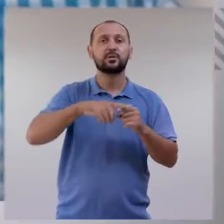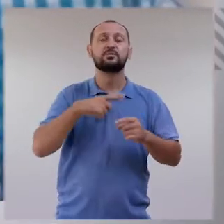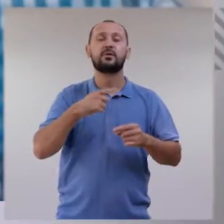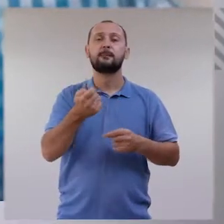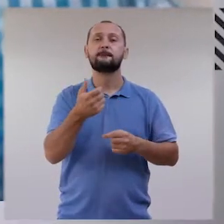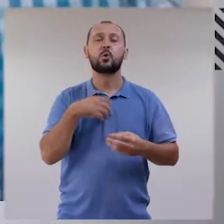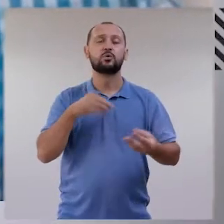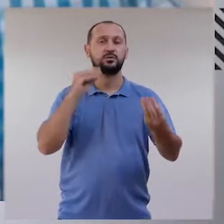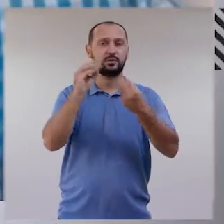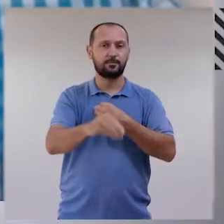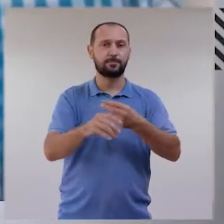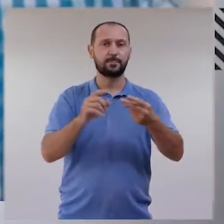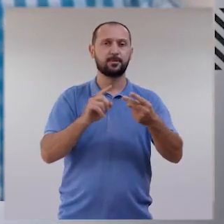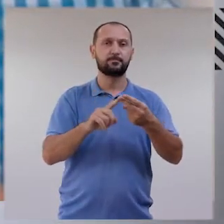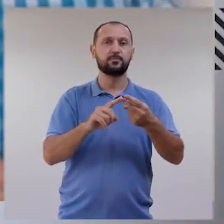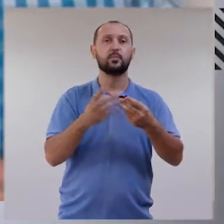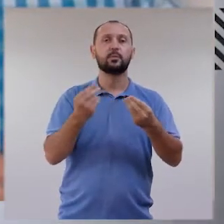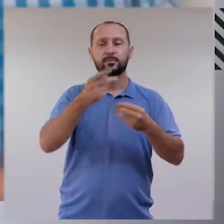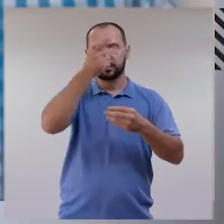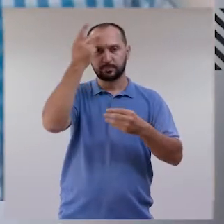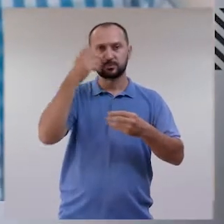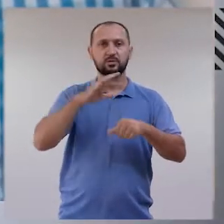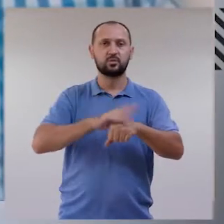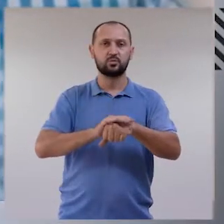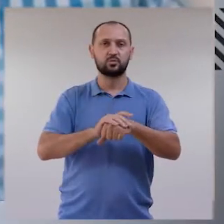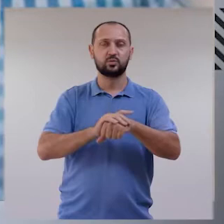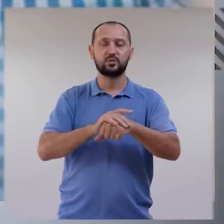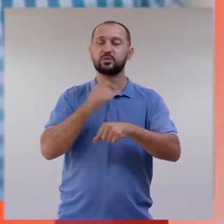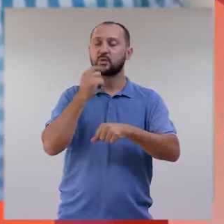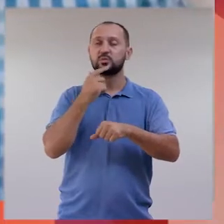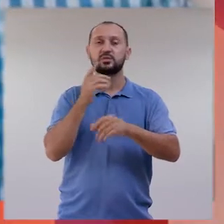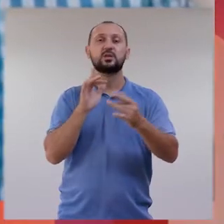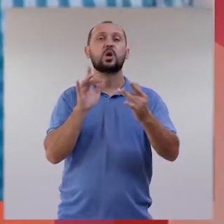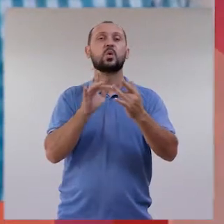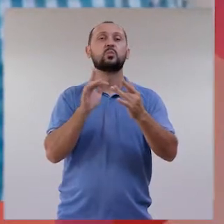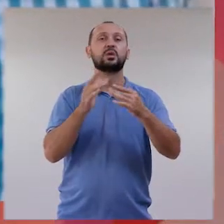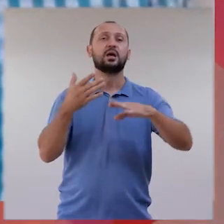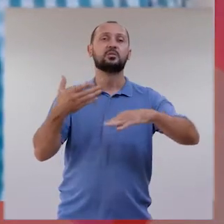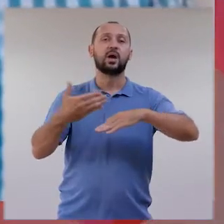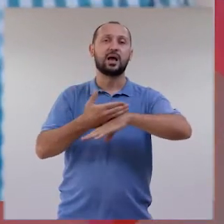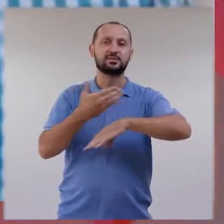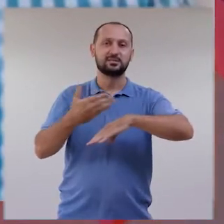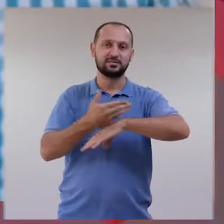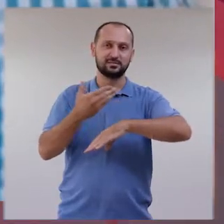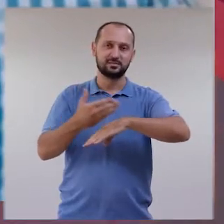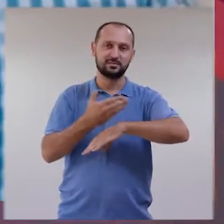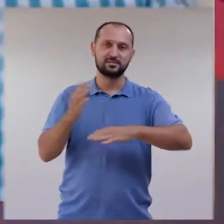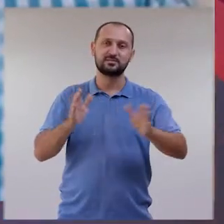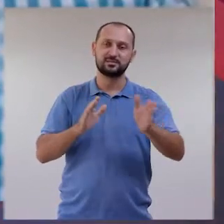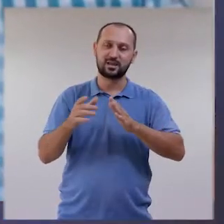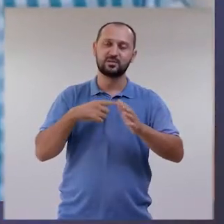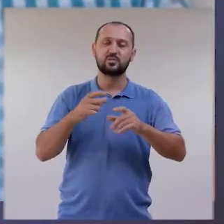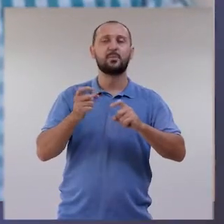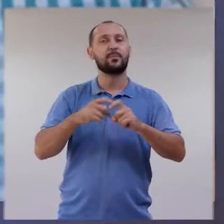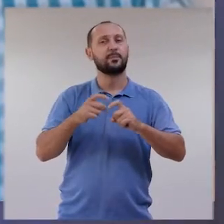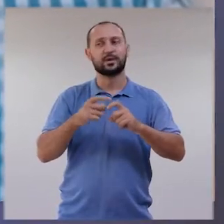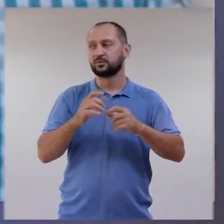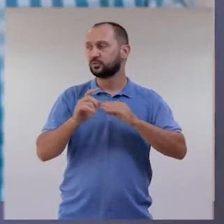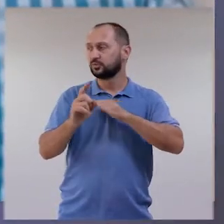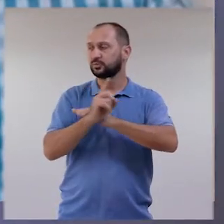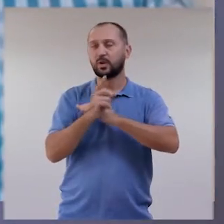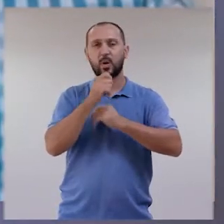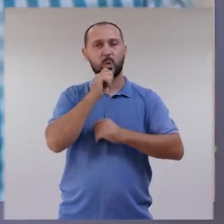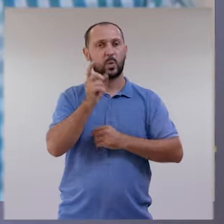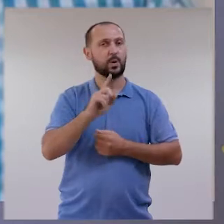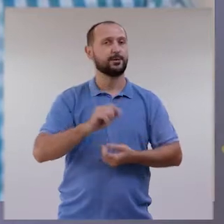fez menos transplante, e depois, porque muitas pessoas que estão doentes não conseguiram realmente entrar na fila por conta